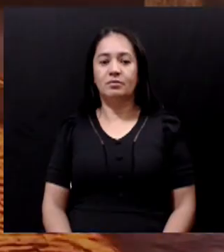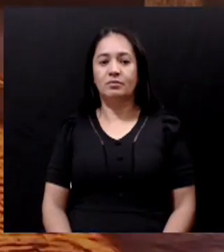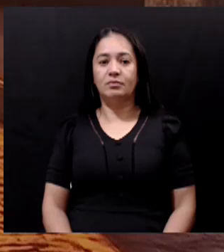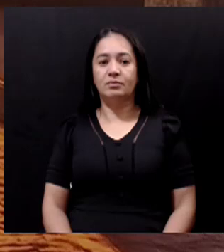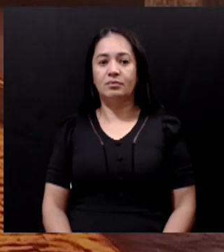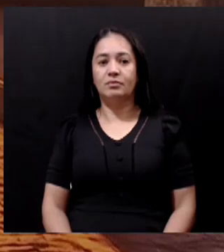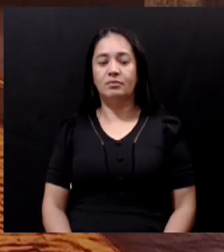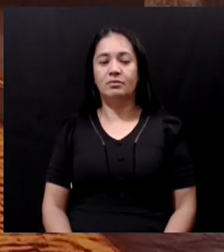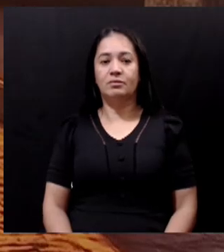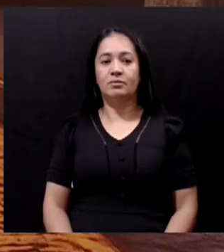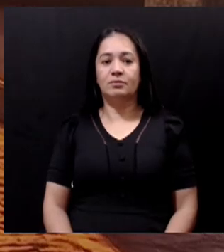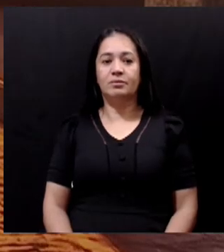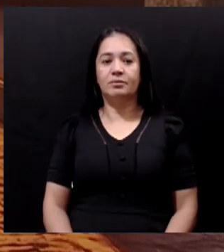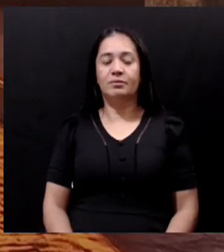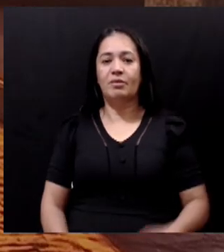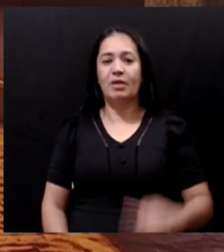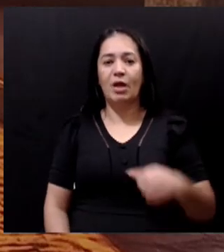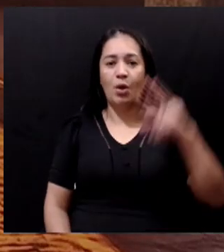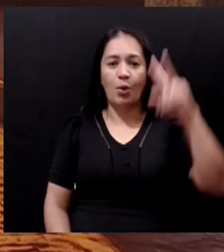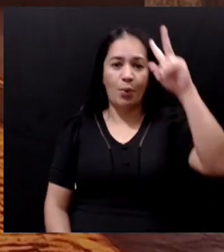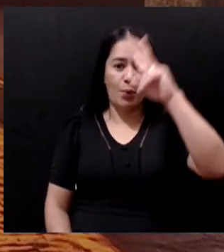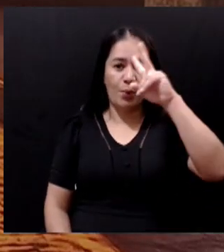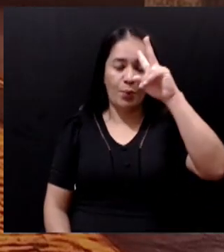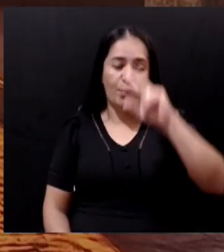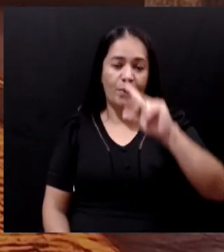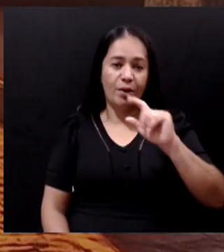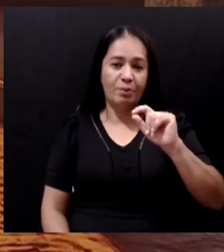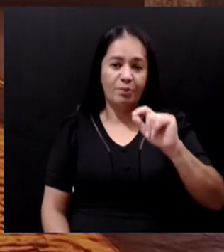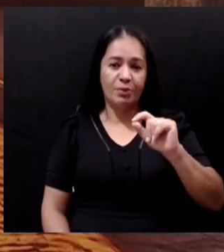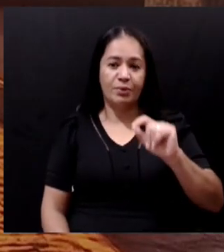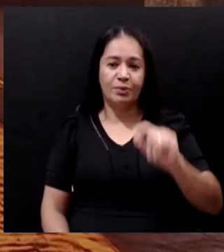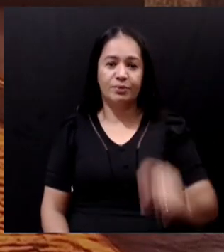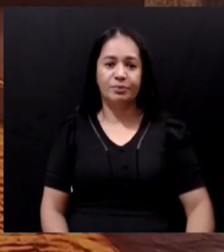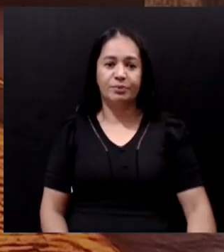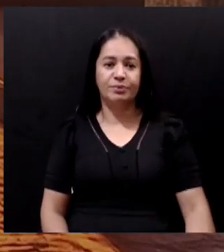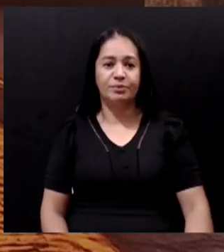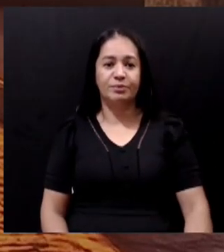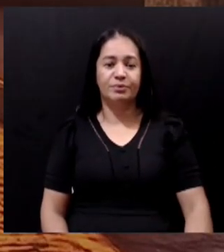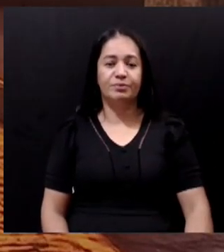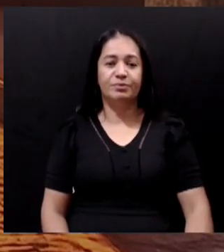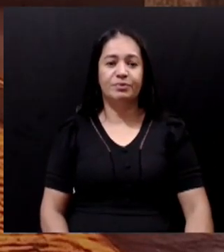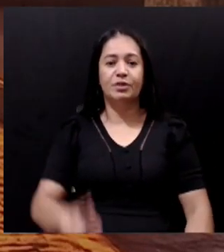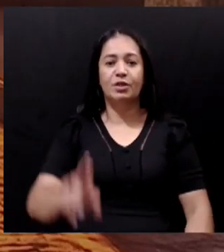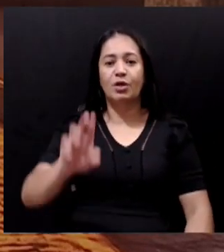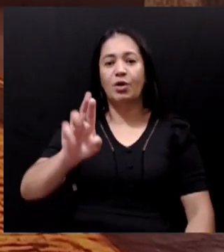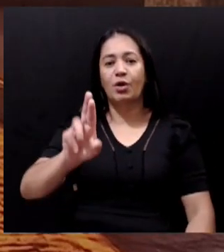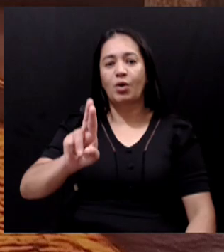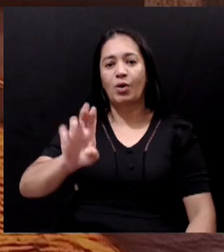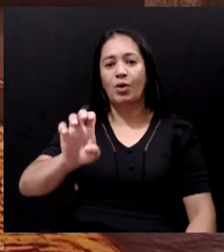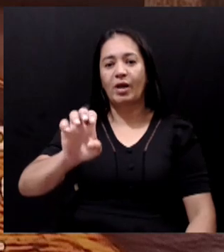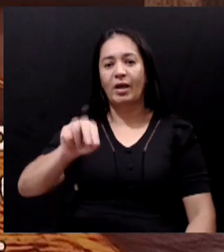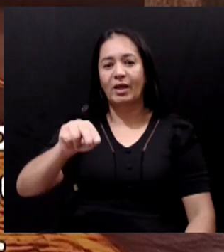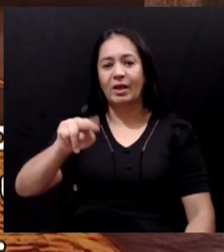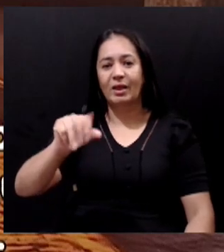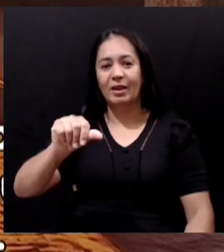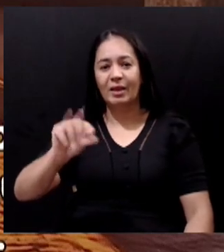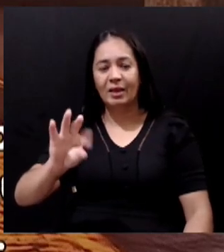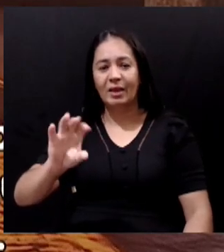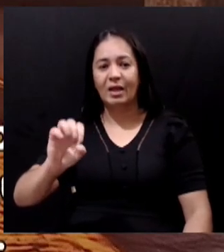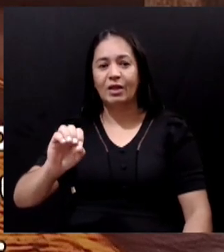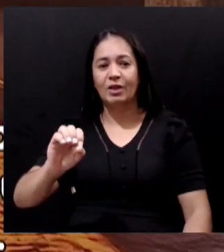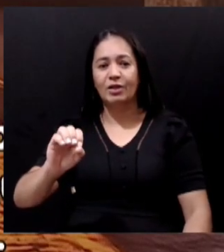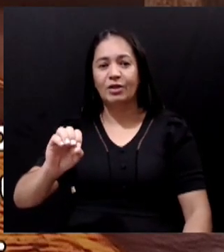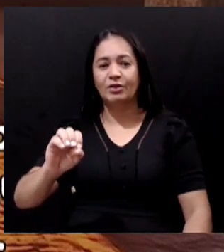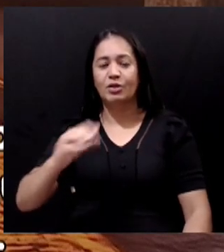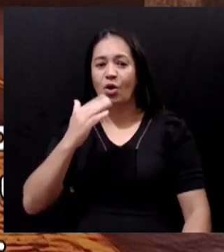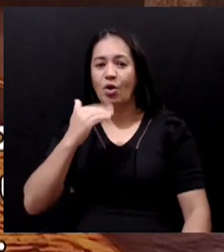Aí eu lembro que o Renato Maldonê veio com o pessoal do Comida de Boteco, oferecendo, né? A gente